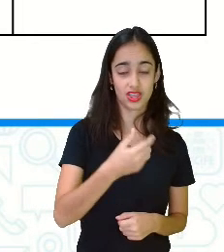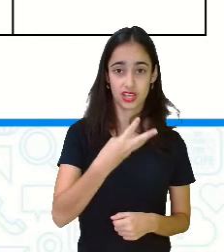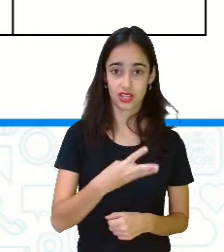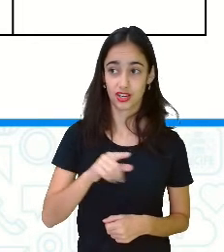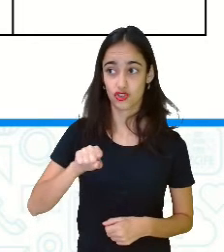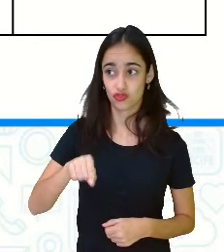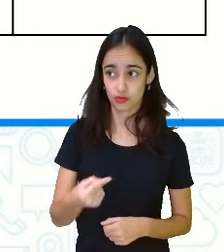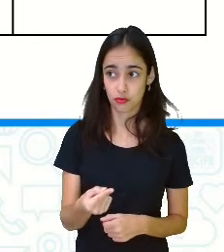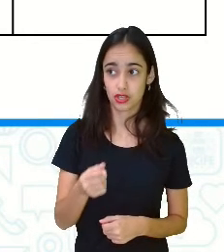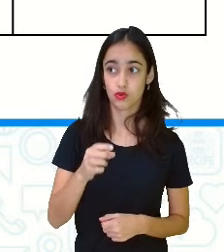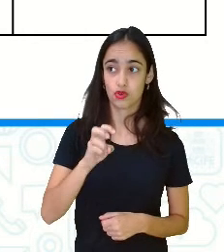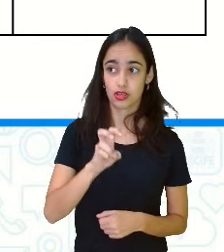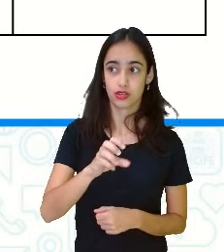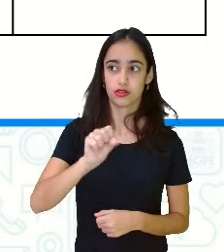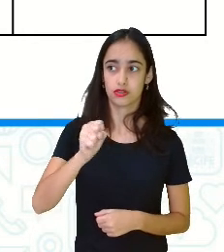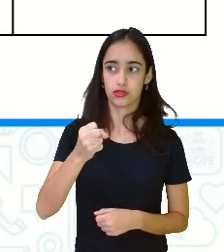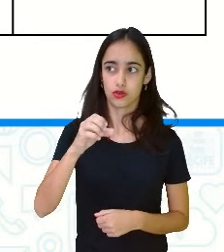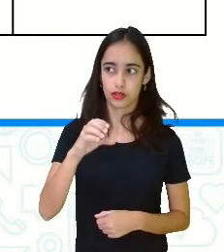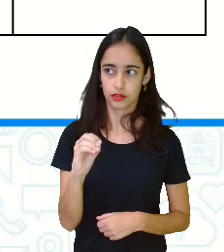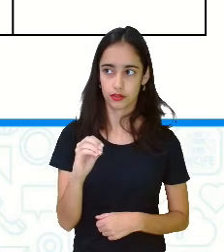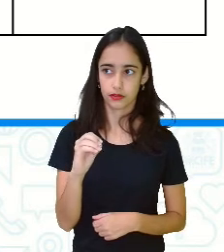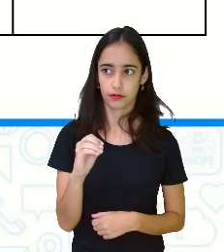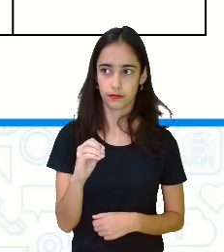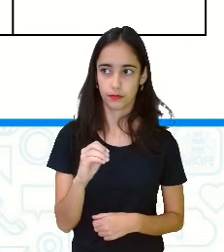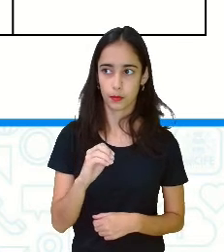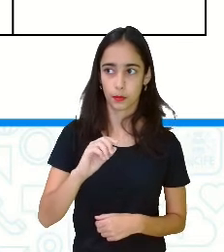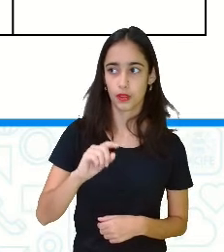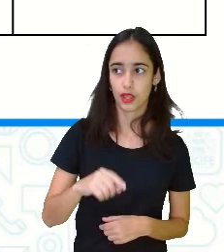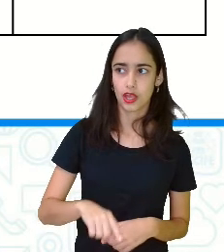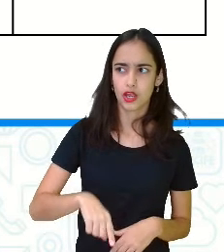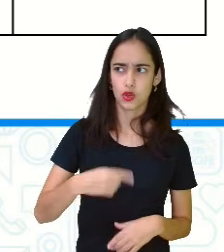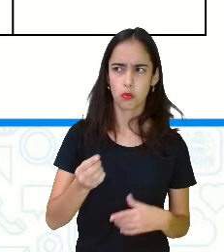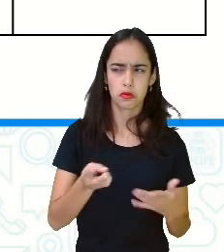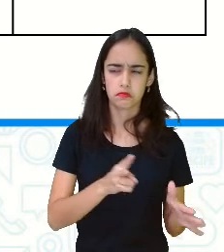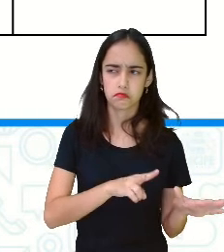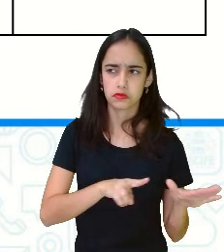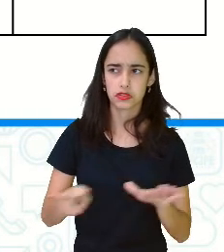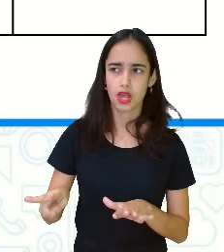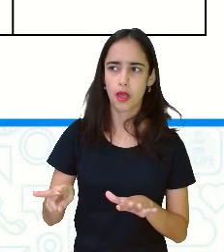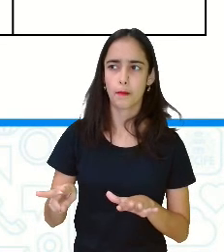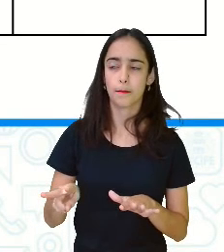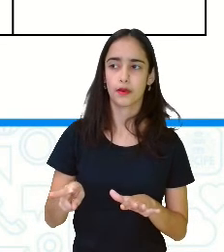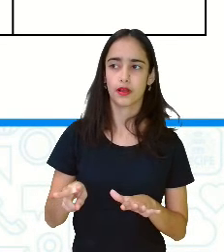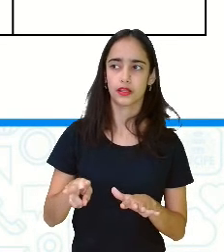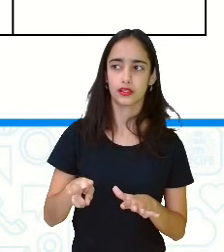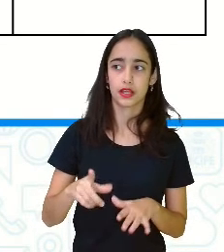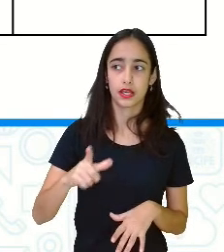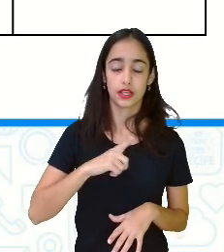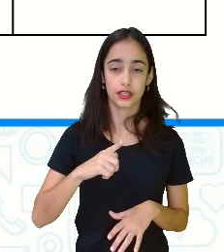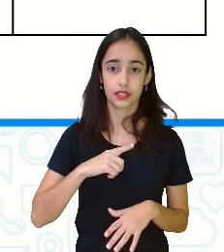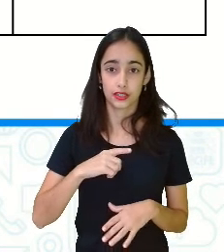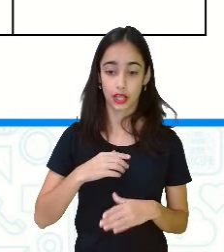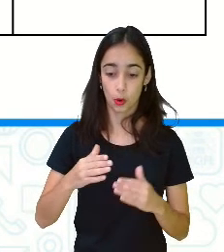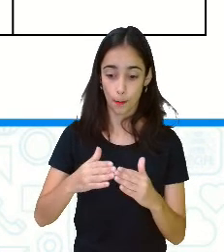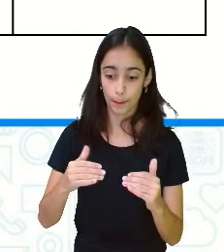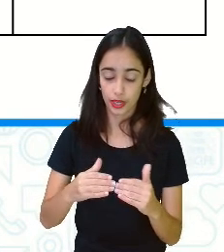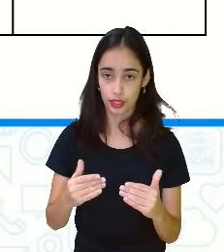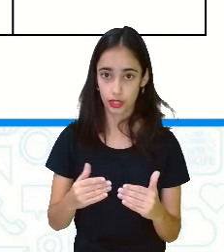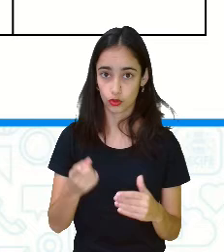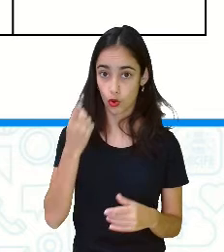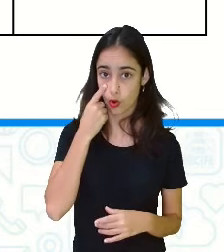23.580 copos. Em uma determinada semana, ela recebeu os seguintes pedidos. Cada um pedido,